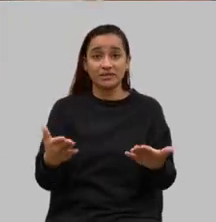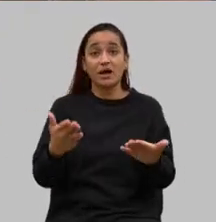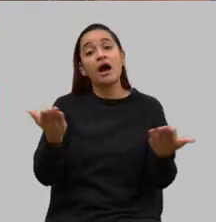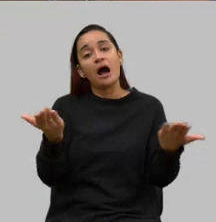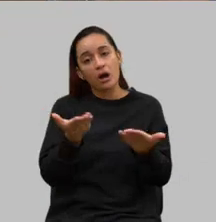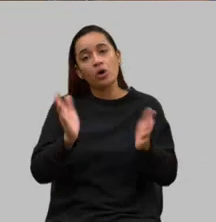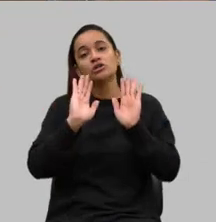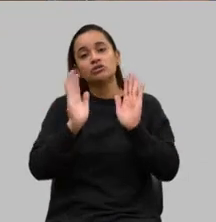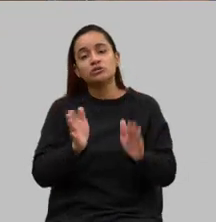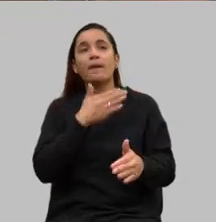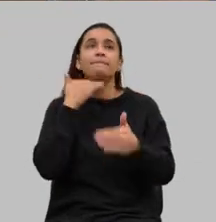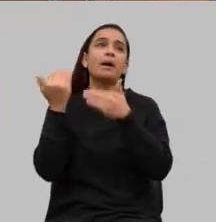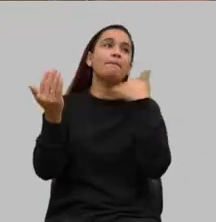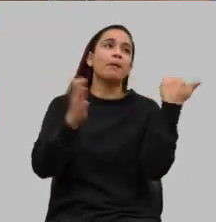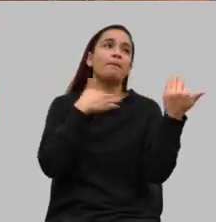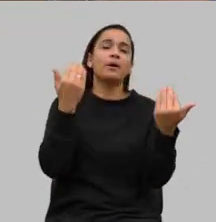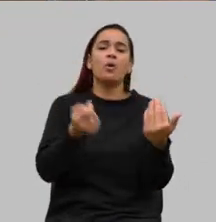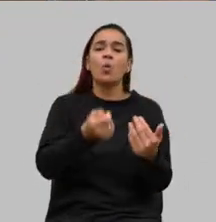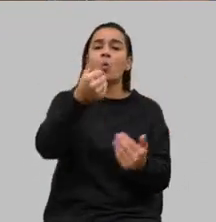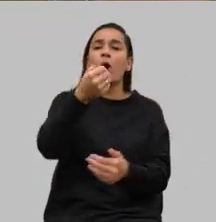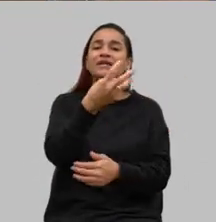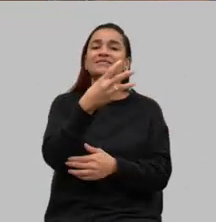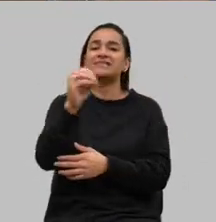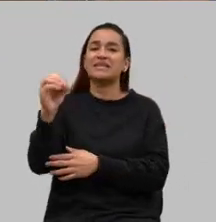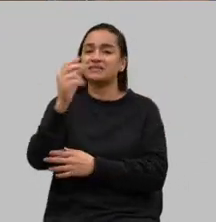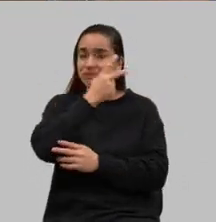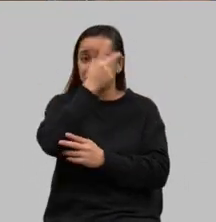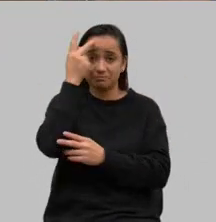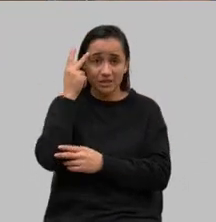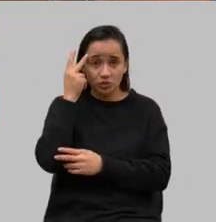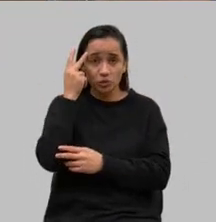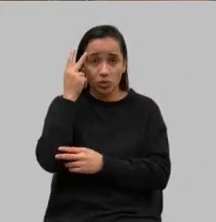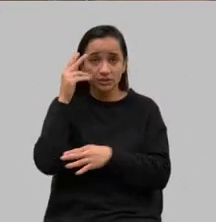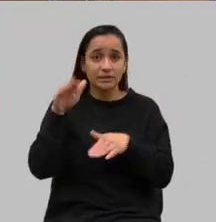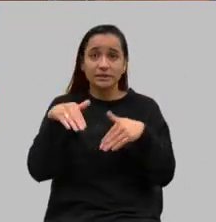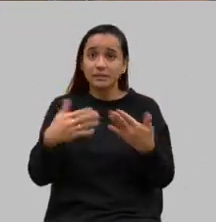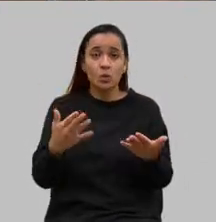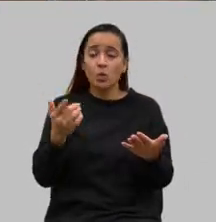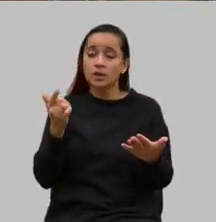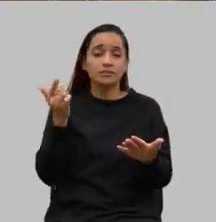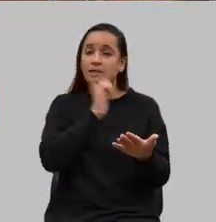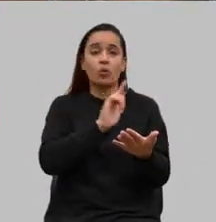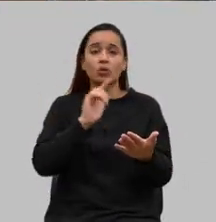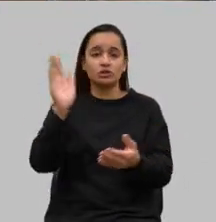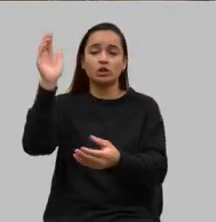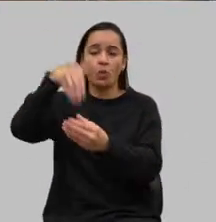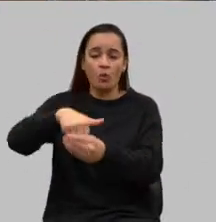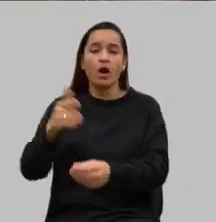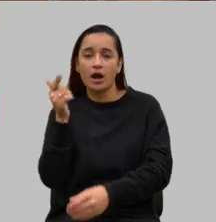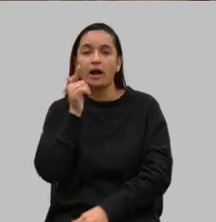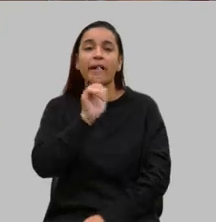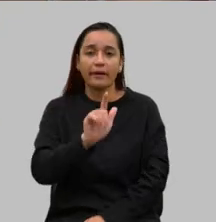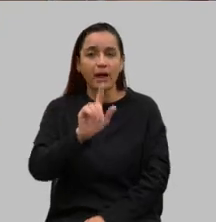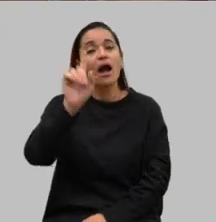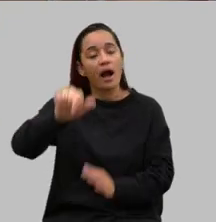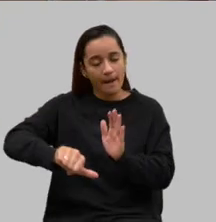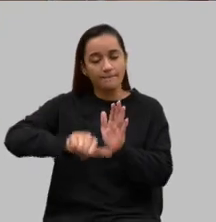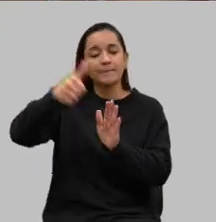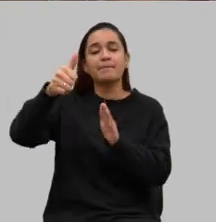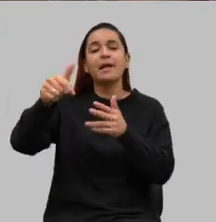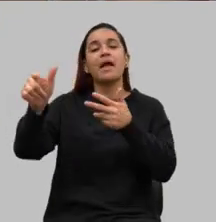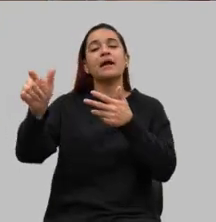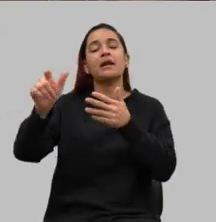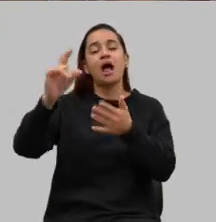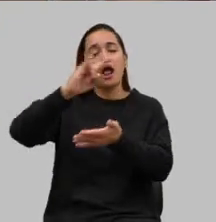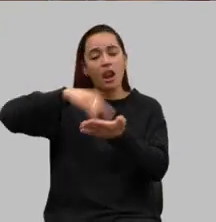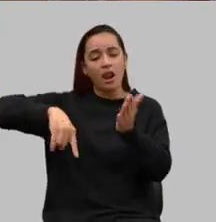quase 300 pessoas o Lobby não conseguiu ganhar E aí foi a primeira legislação aprovada